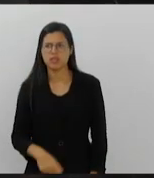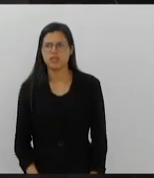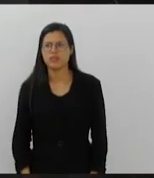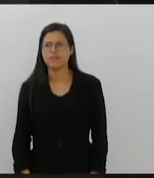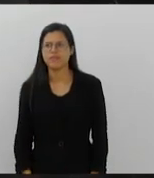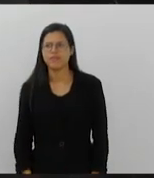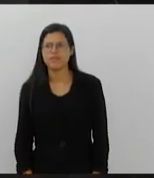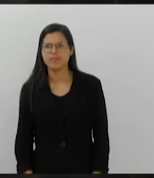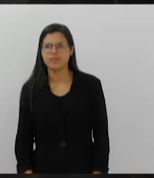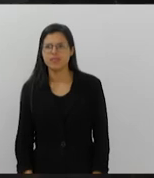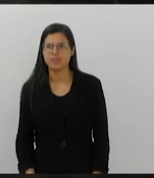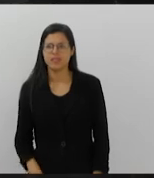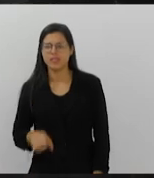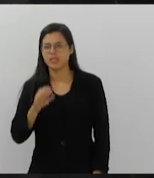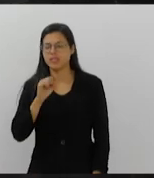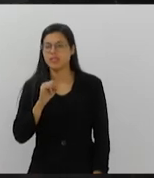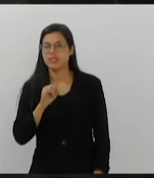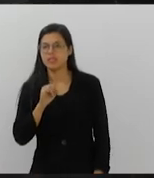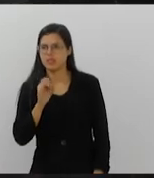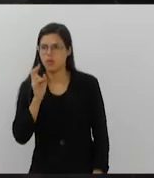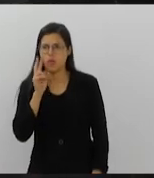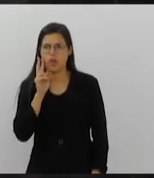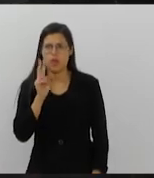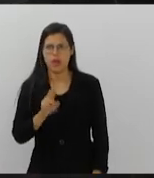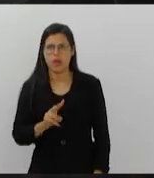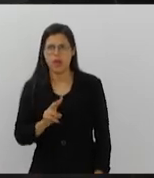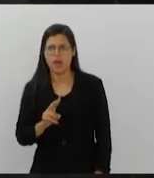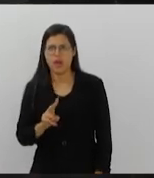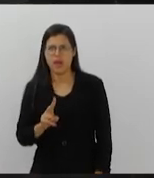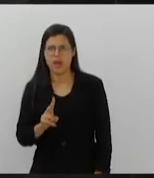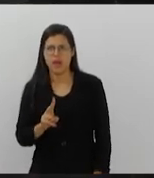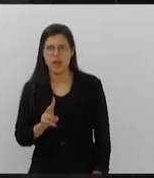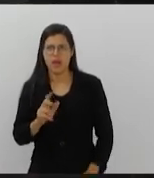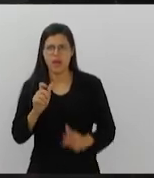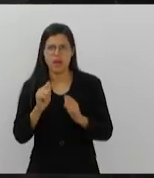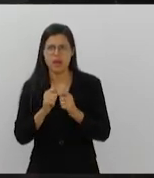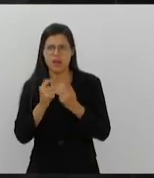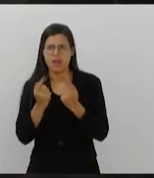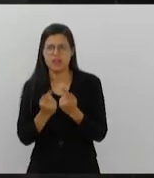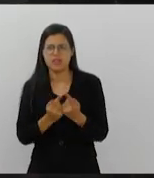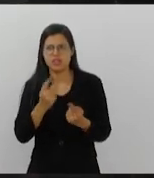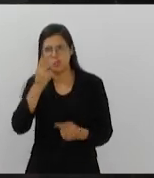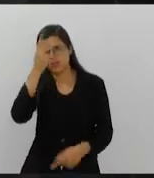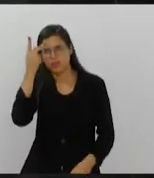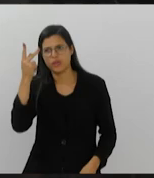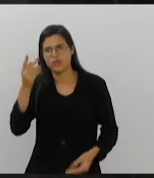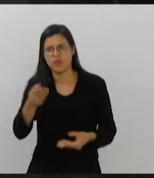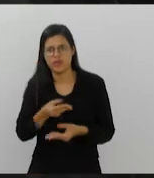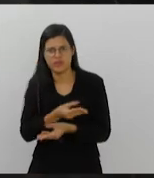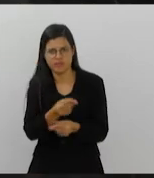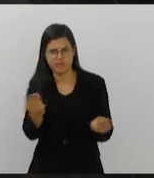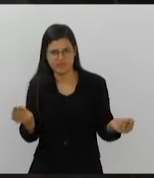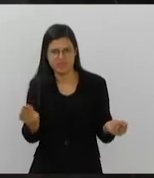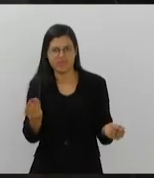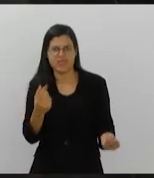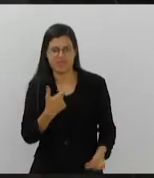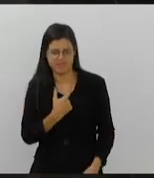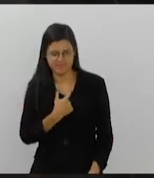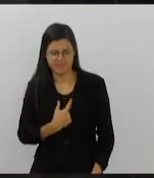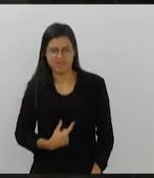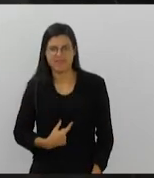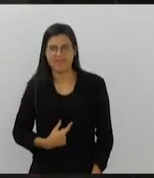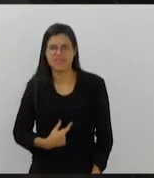senhores e as senhoras forem olhar nos anais dessa casa, a quem eu dei a medalha Tiradentes são todas essas pessoas,